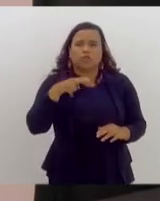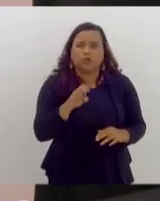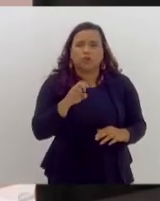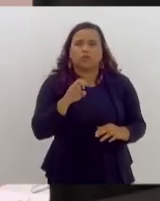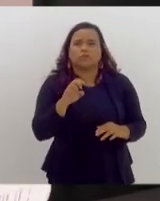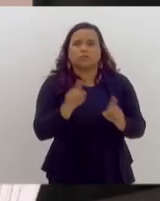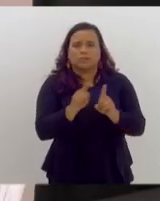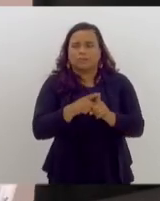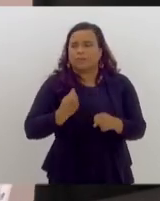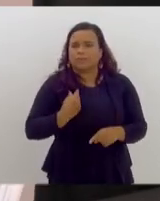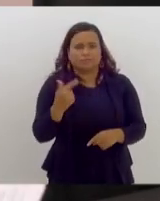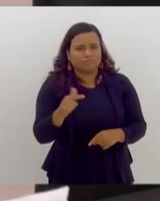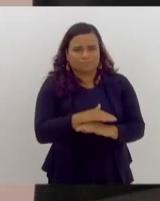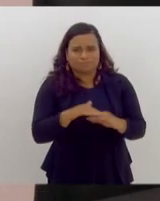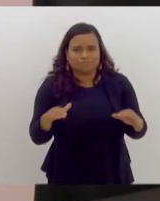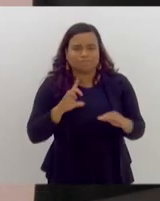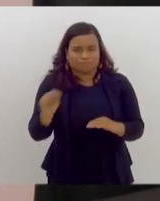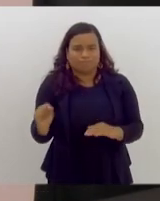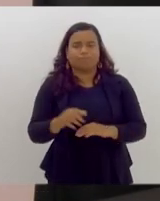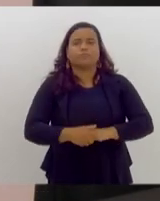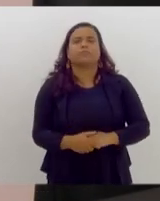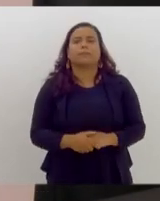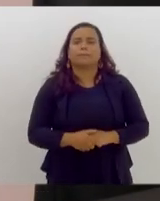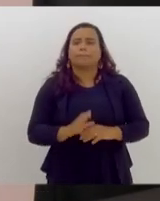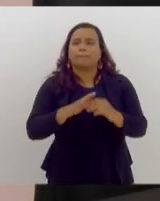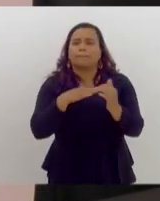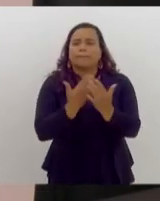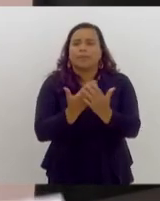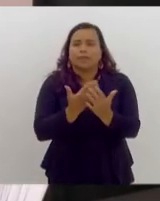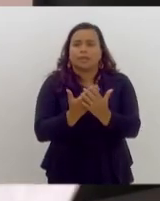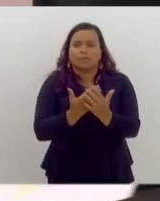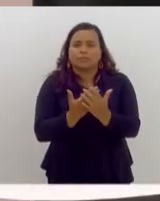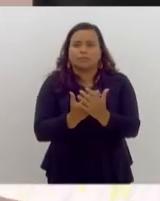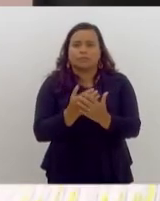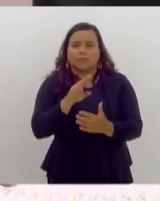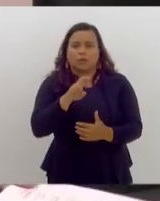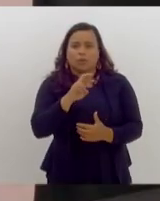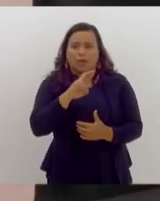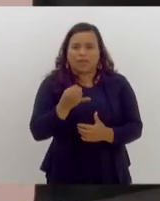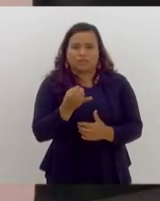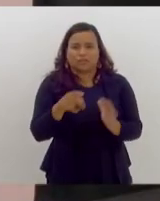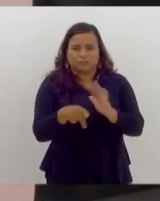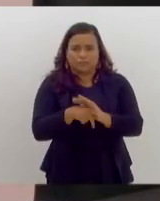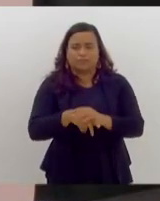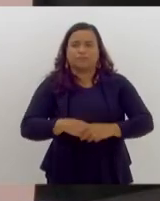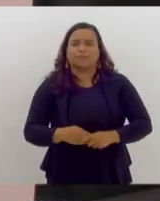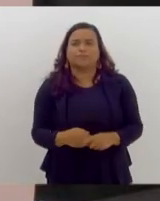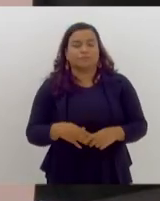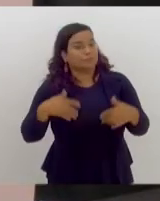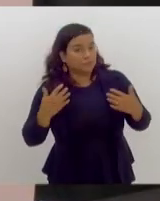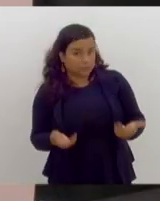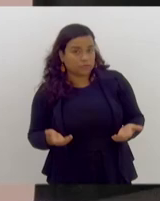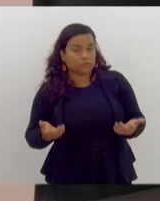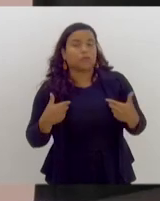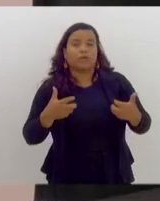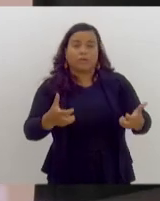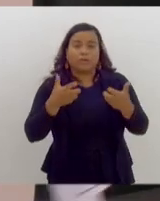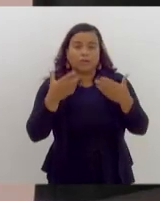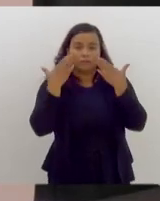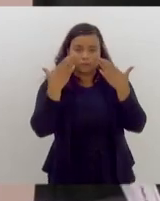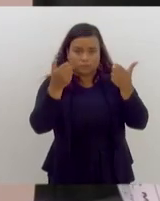não está mais aqui conosco, do Colégio de Aplicação da UERJ. Bom, eu quero